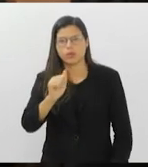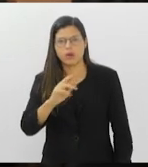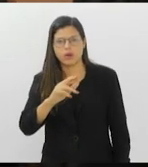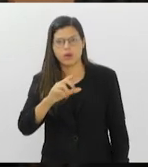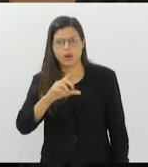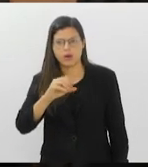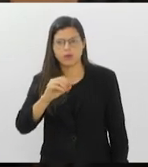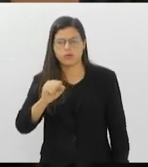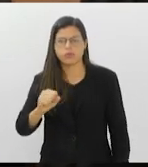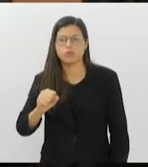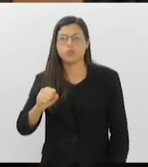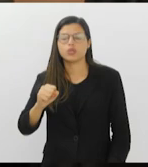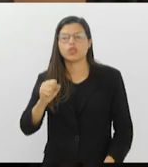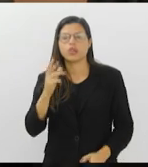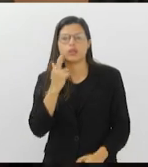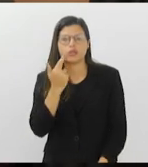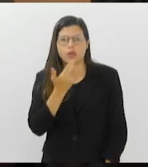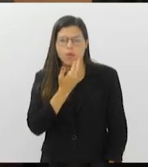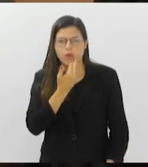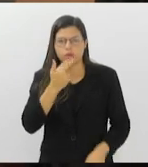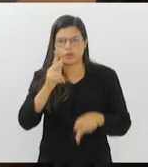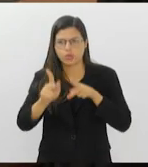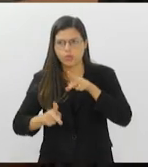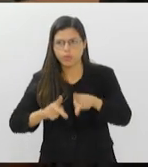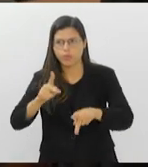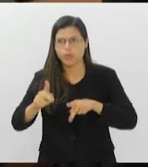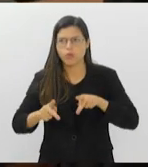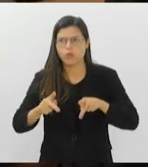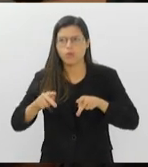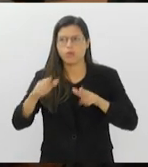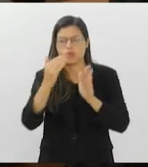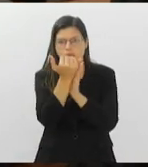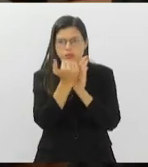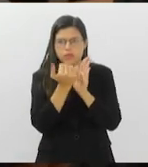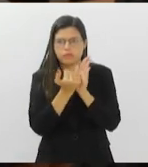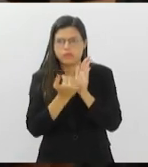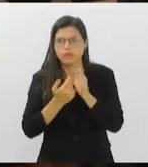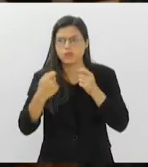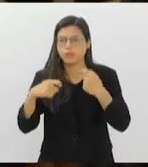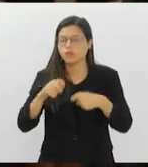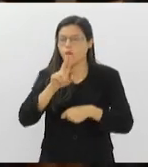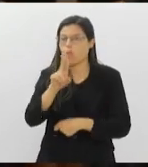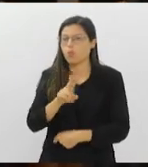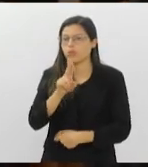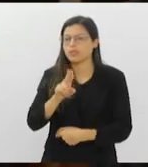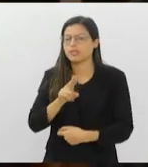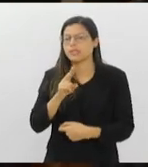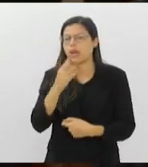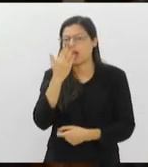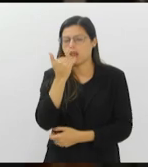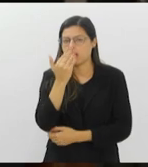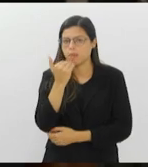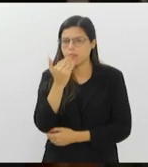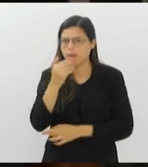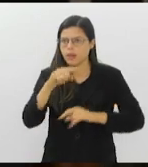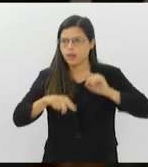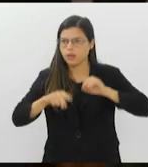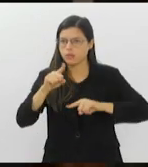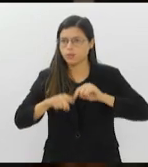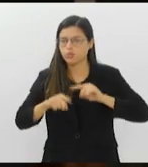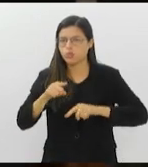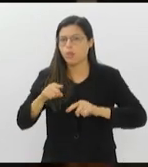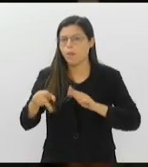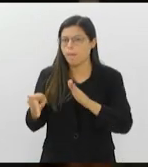inclui os restaurantes populares na lista de entidades públicas que devem utilizar os alimentos majoritariamente de